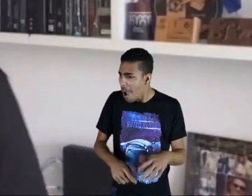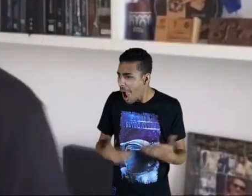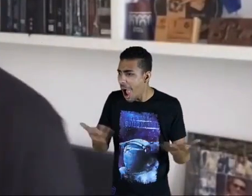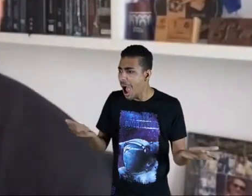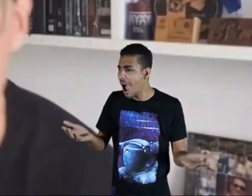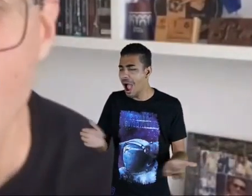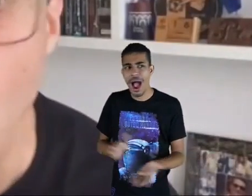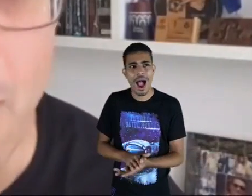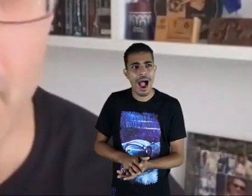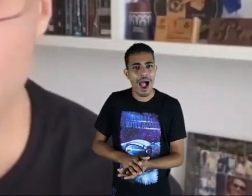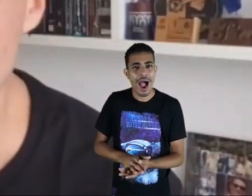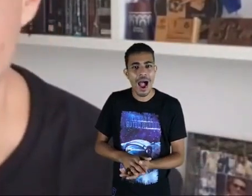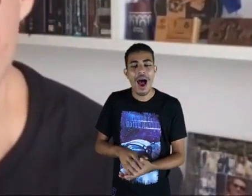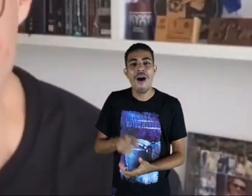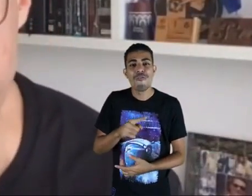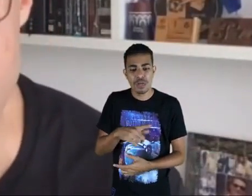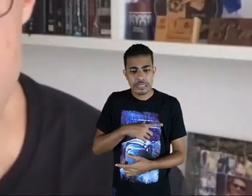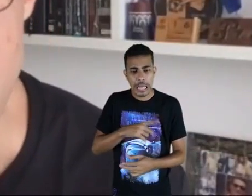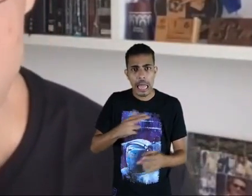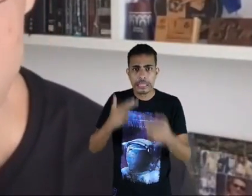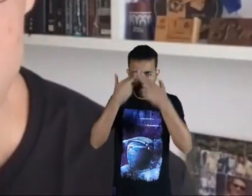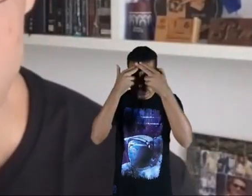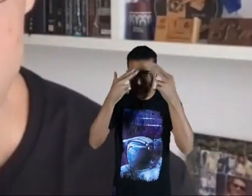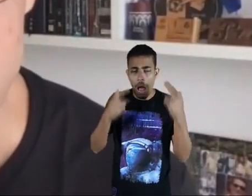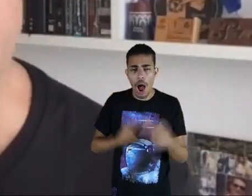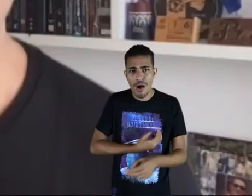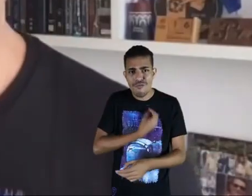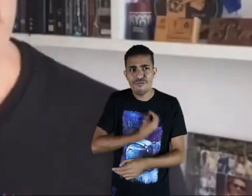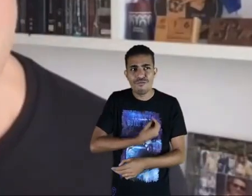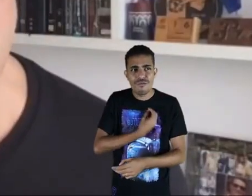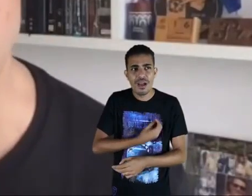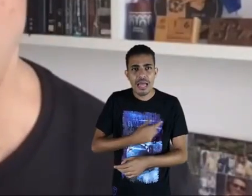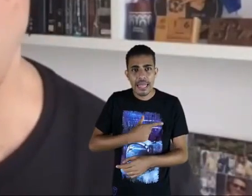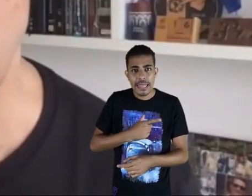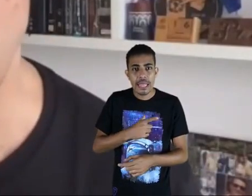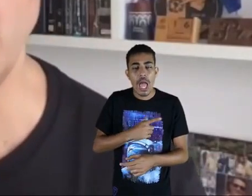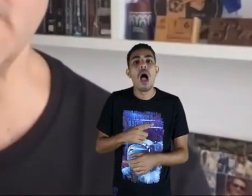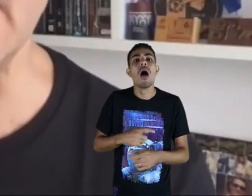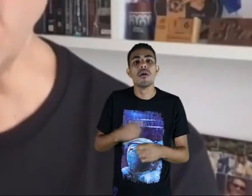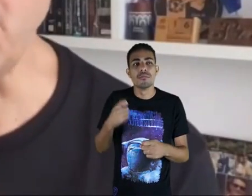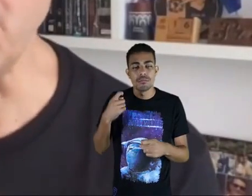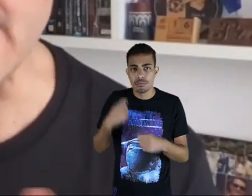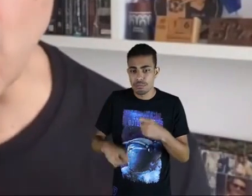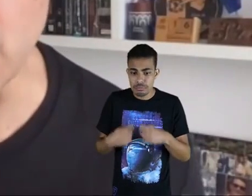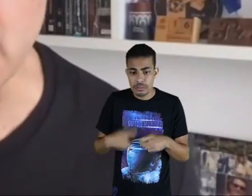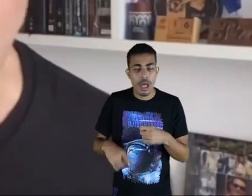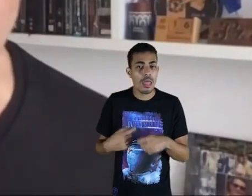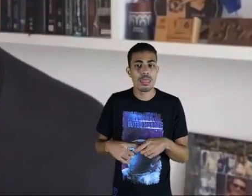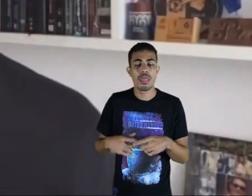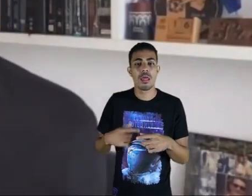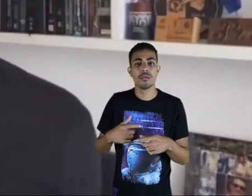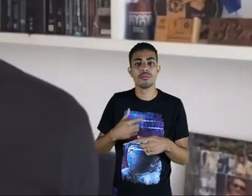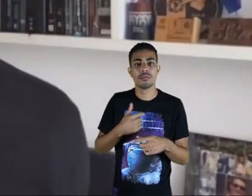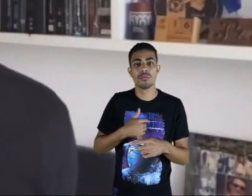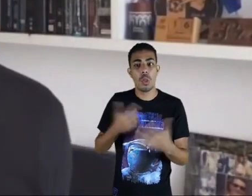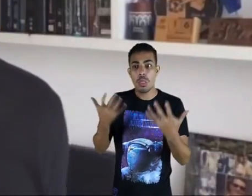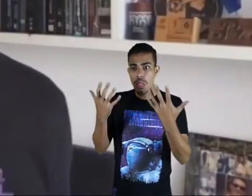possível. Você teve um trauma muito grande na sua primeira relação, ao ponto de não poder